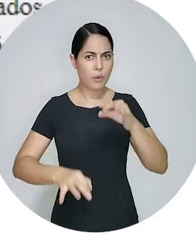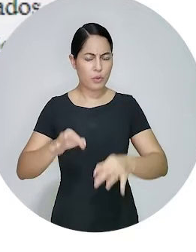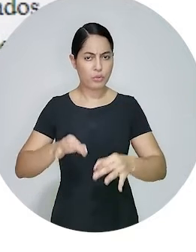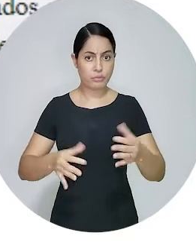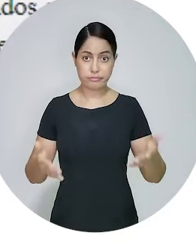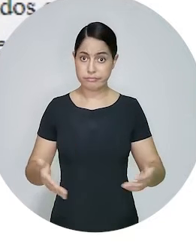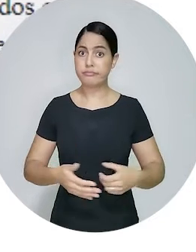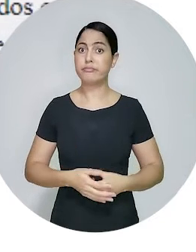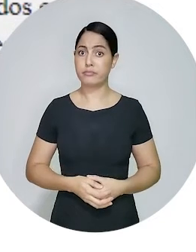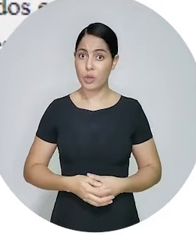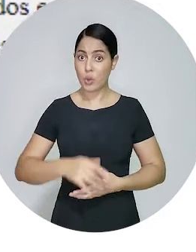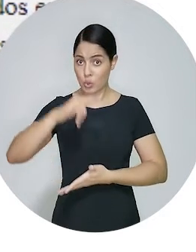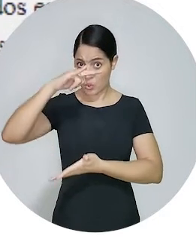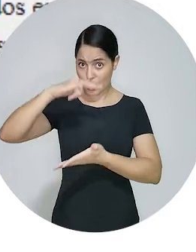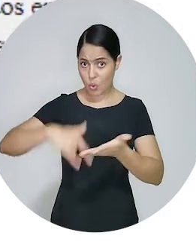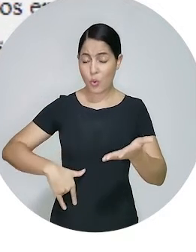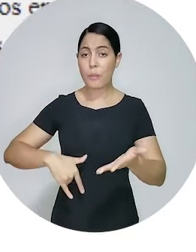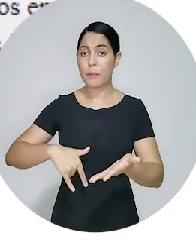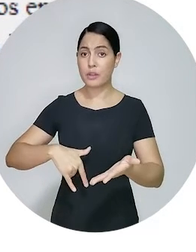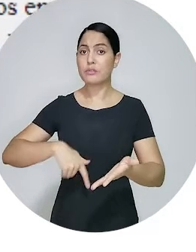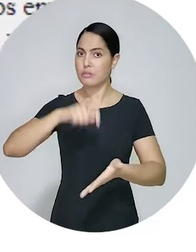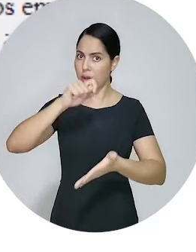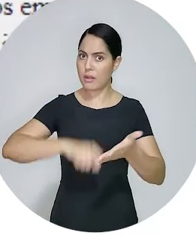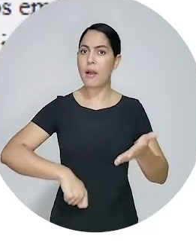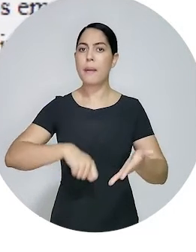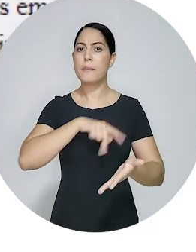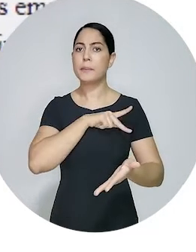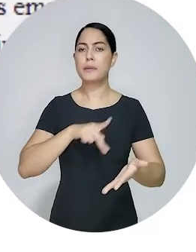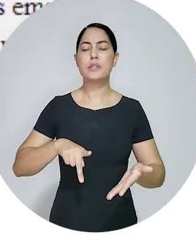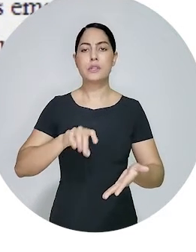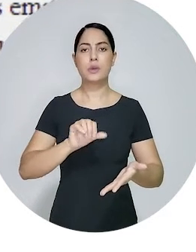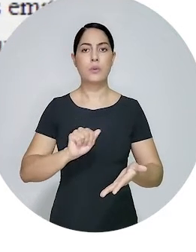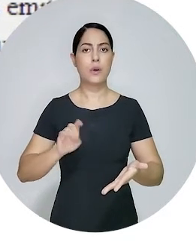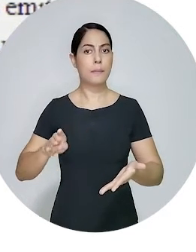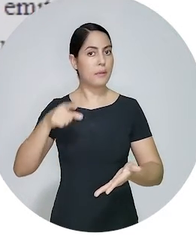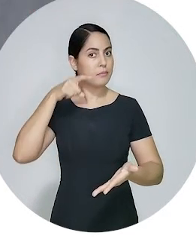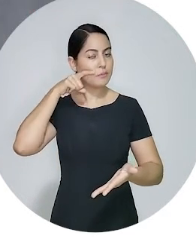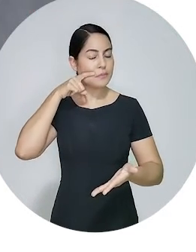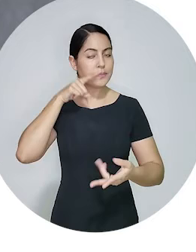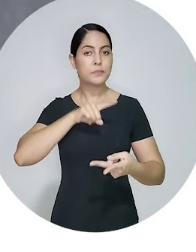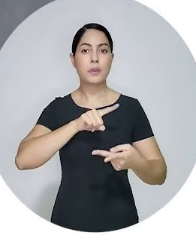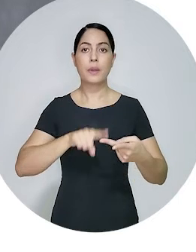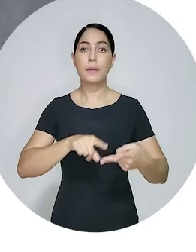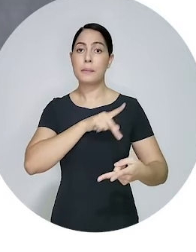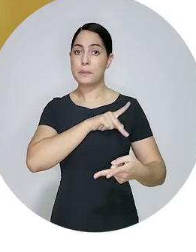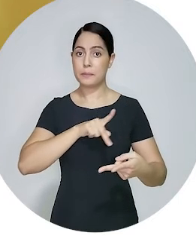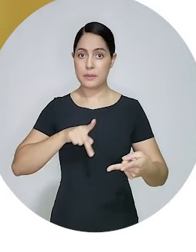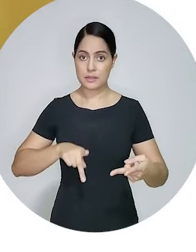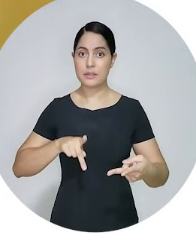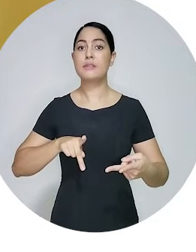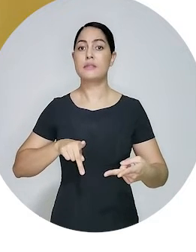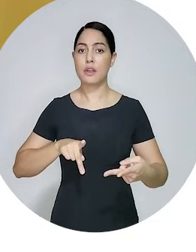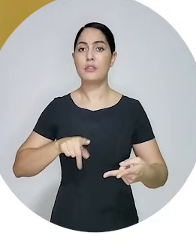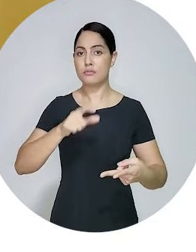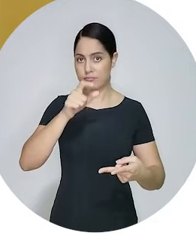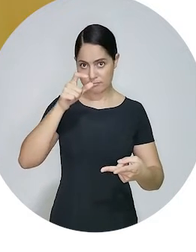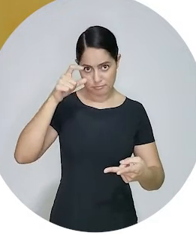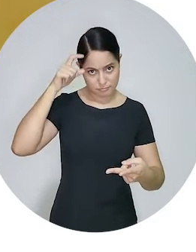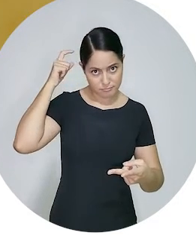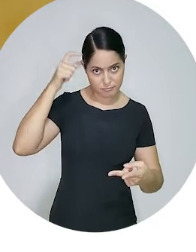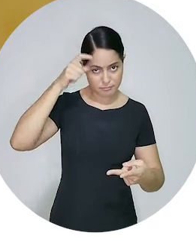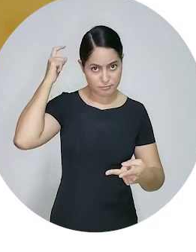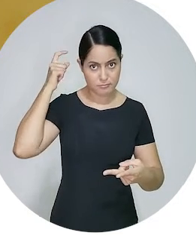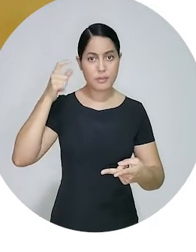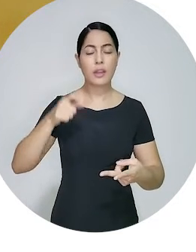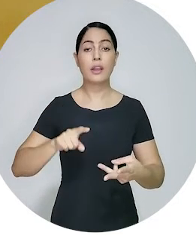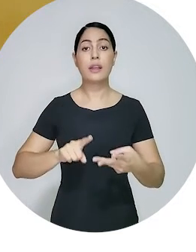assessoramento jurídico. O documento, inclusive, é assinado pelo presidente da OAB, Beto Simonetti, pelo presidente da Comissão Constitucional